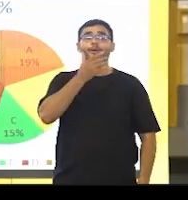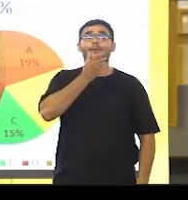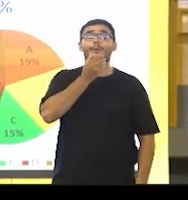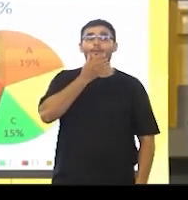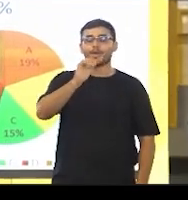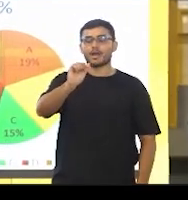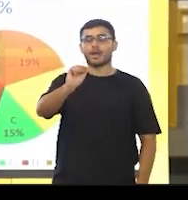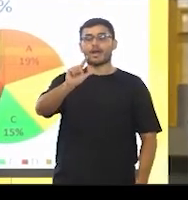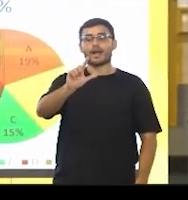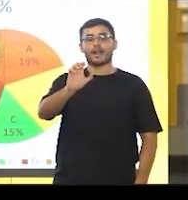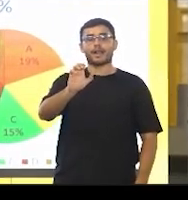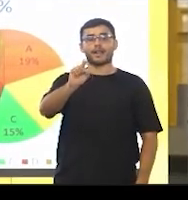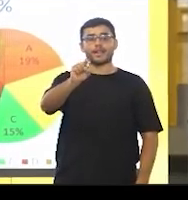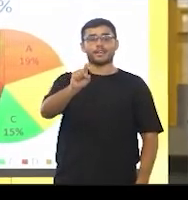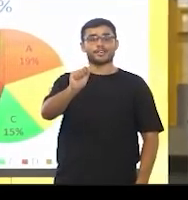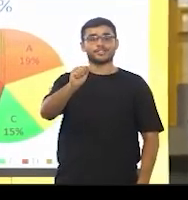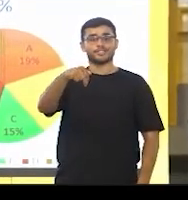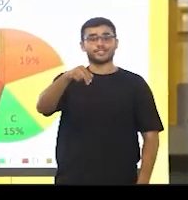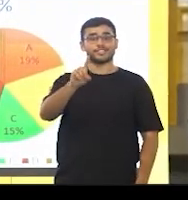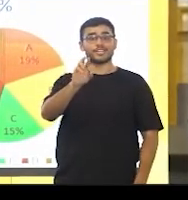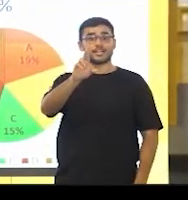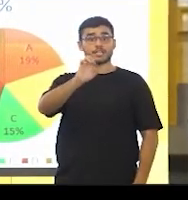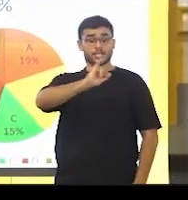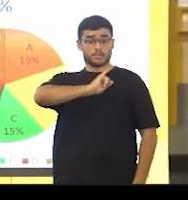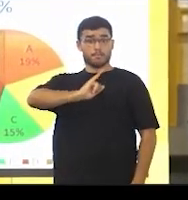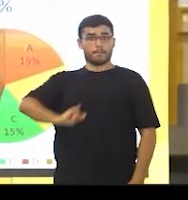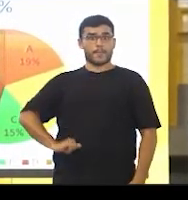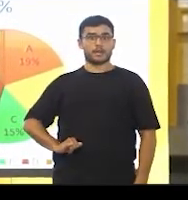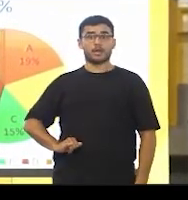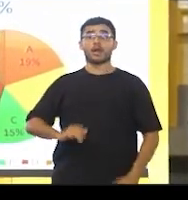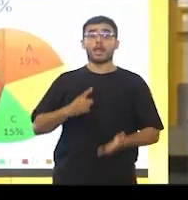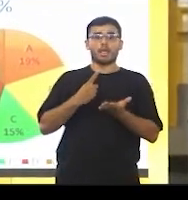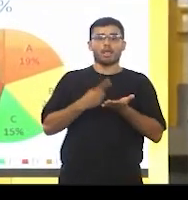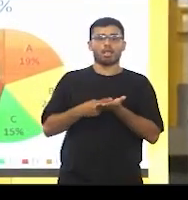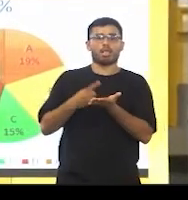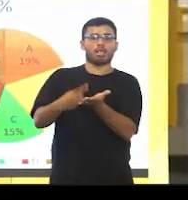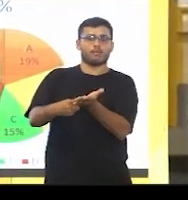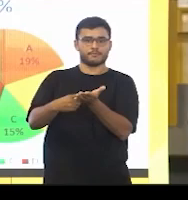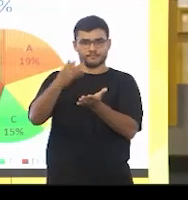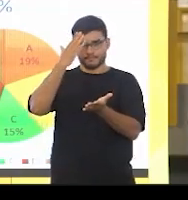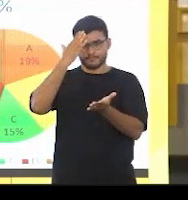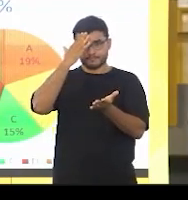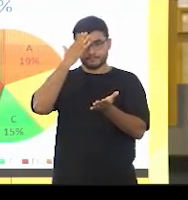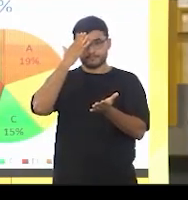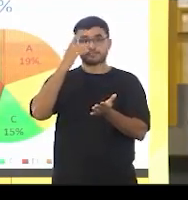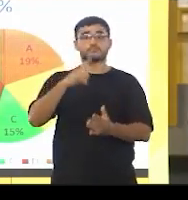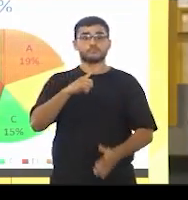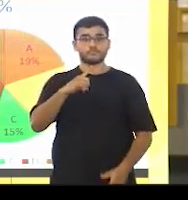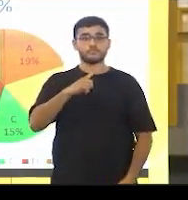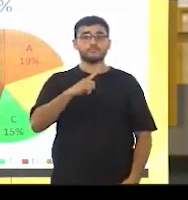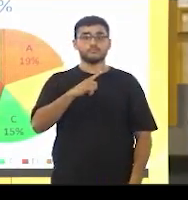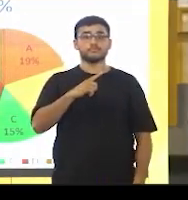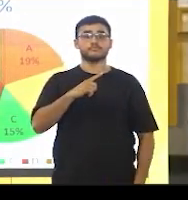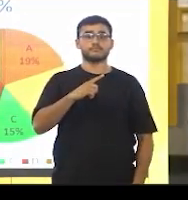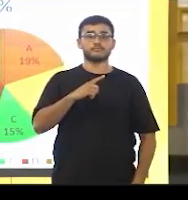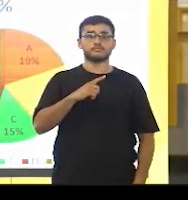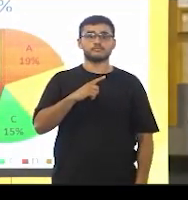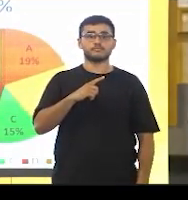Alexandre dominava como? Dominava por acordos. Ele criava reis